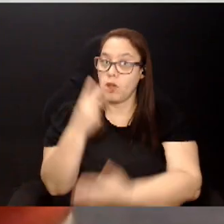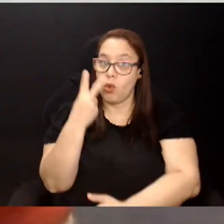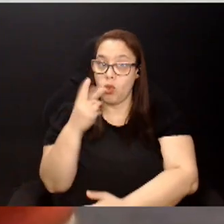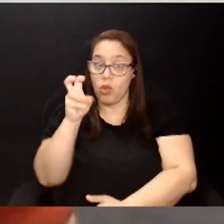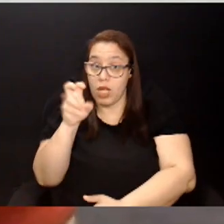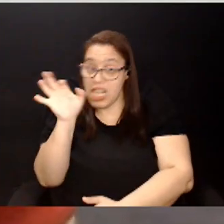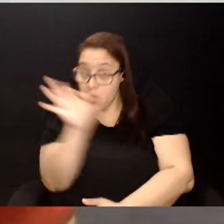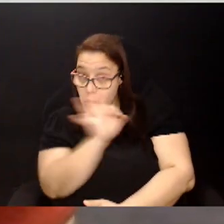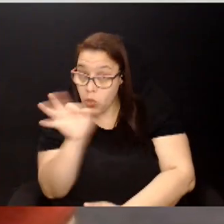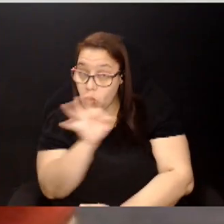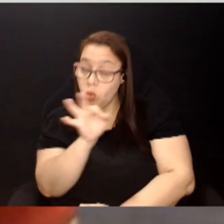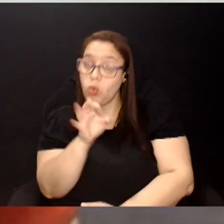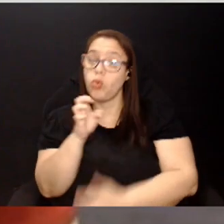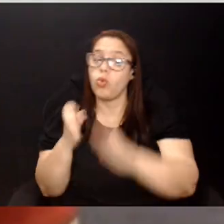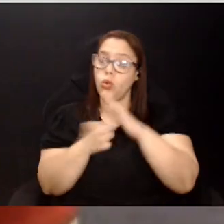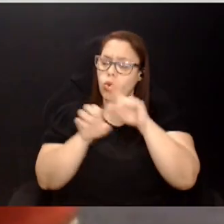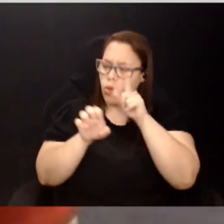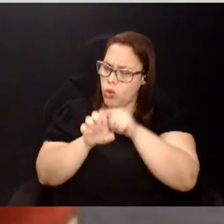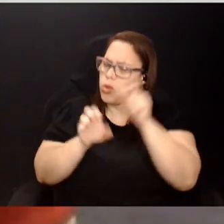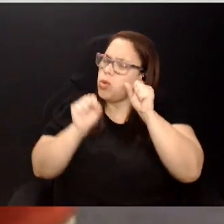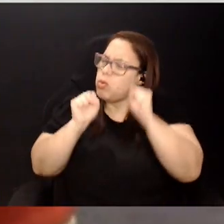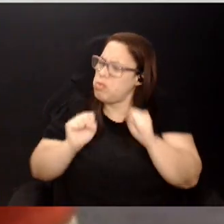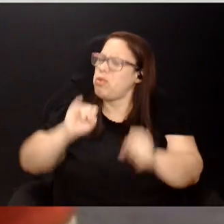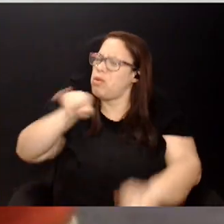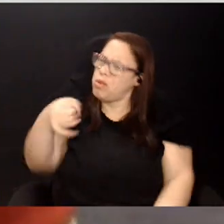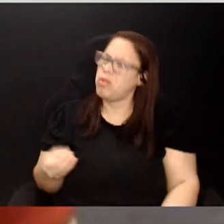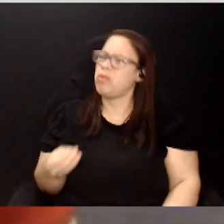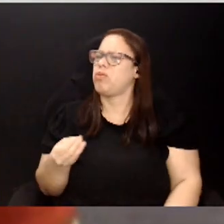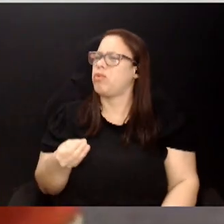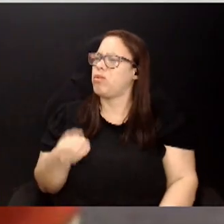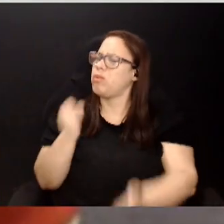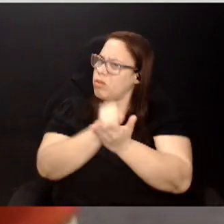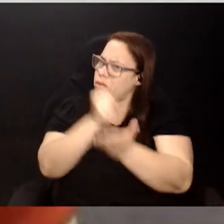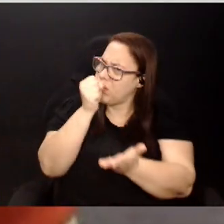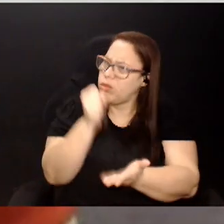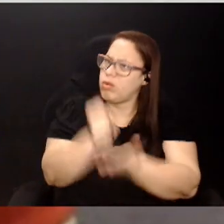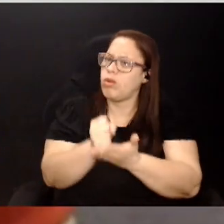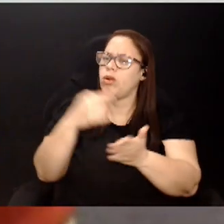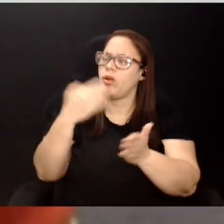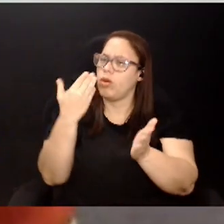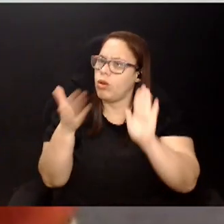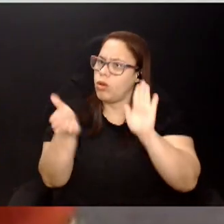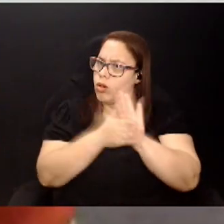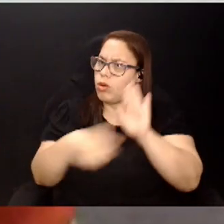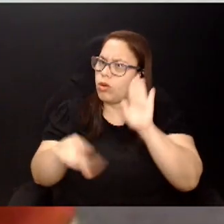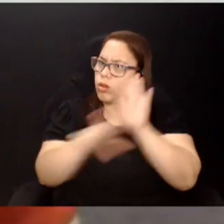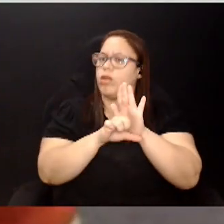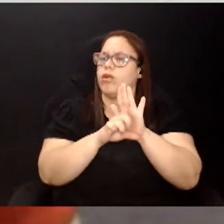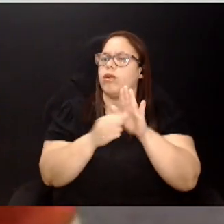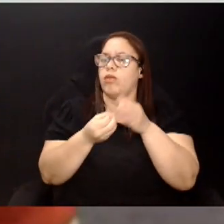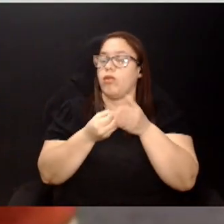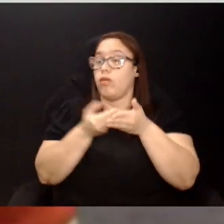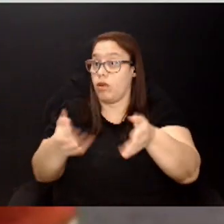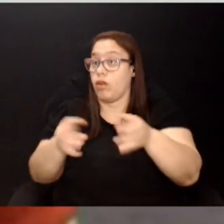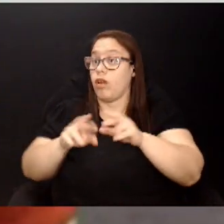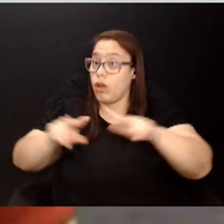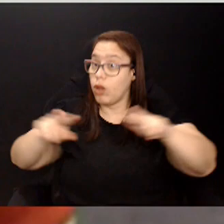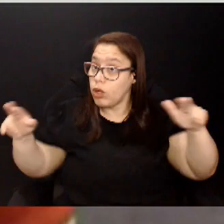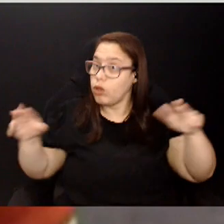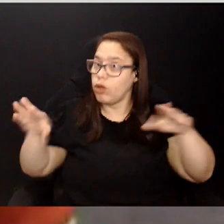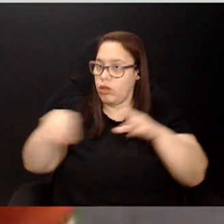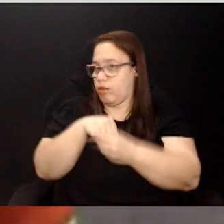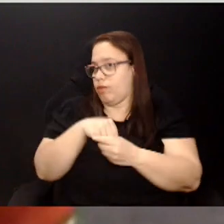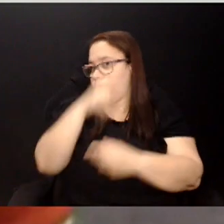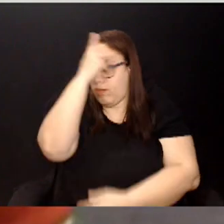o empresário pode aproveitar, fazer essa contratação, cumprir essa lei e levar a diversidade, pessoas com